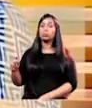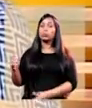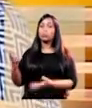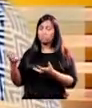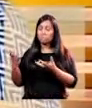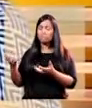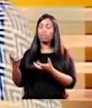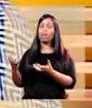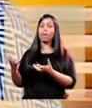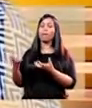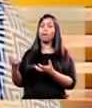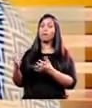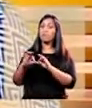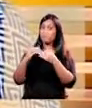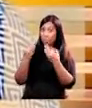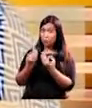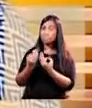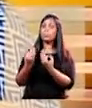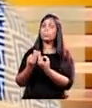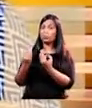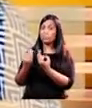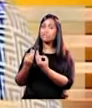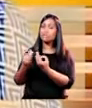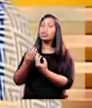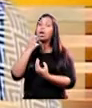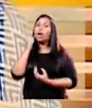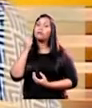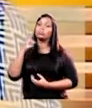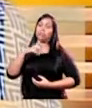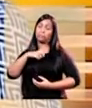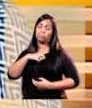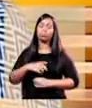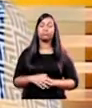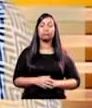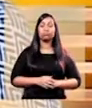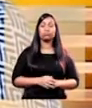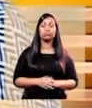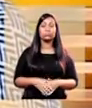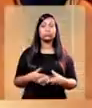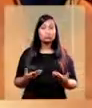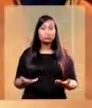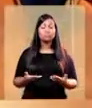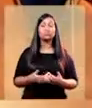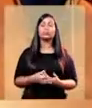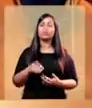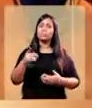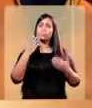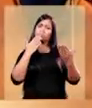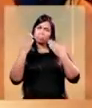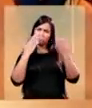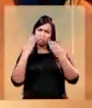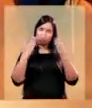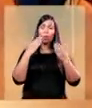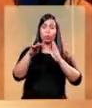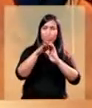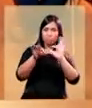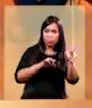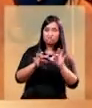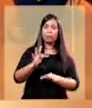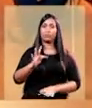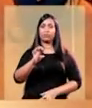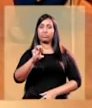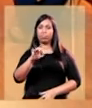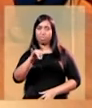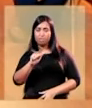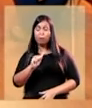com sugestão de em família substituta, que é a adoção. Ok. O Júnior, você que é psicólogo do Projeto